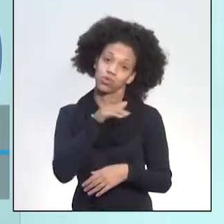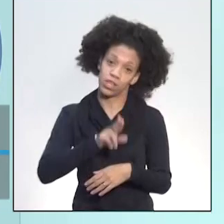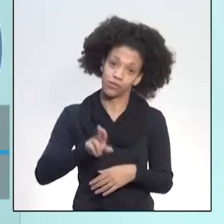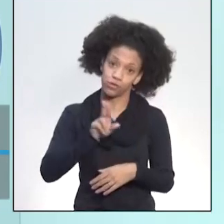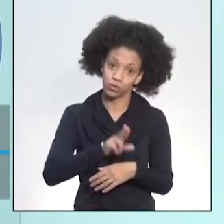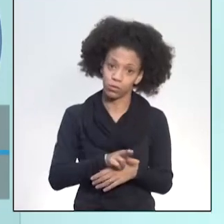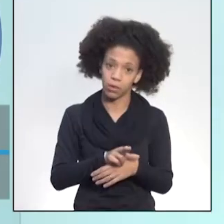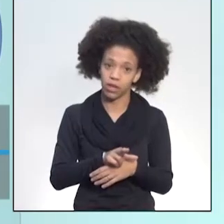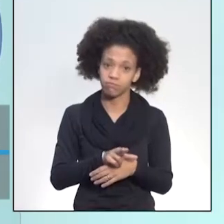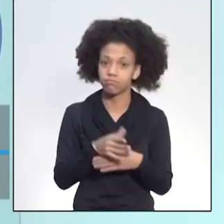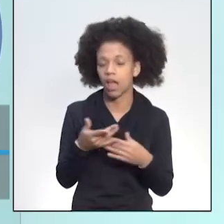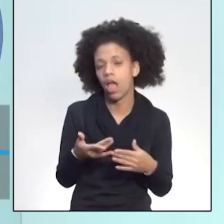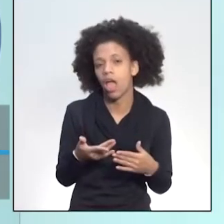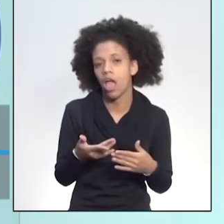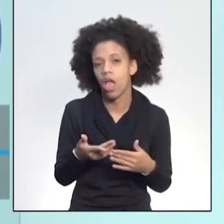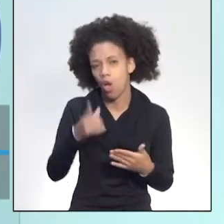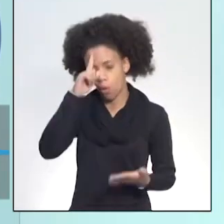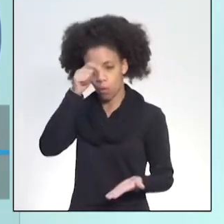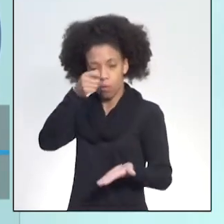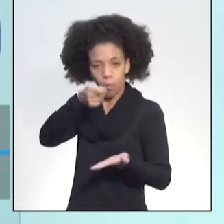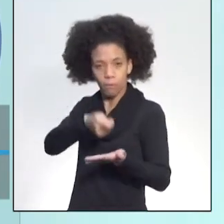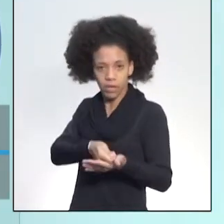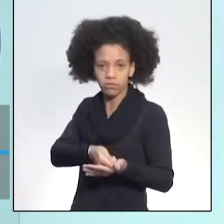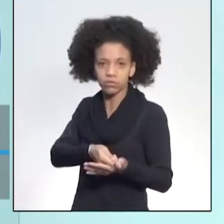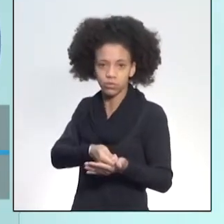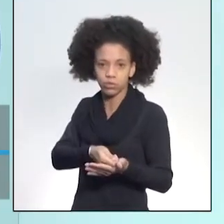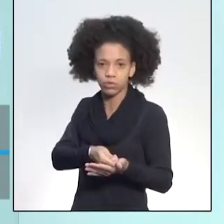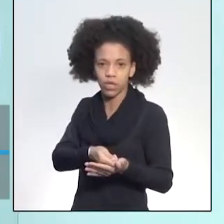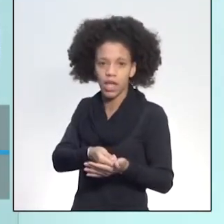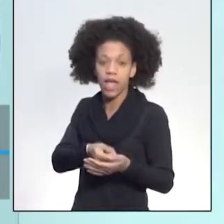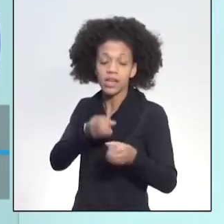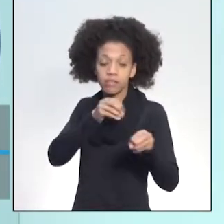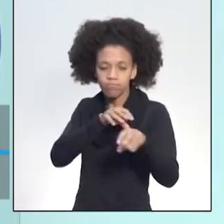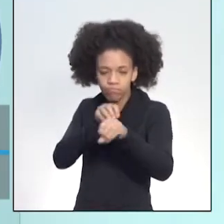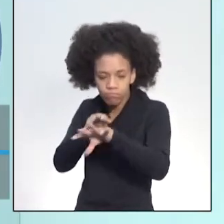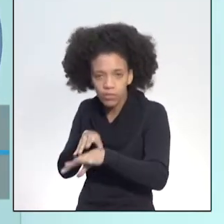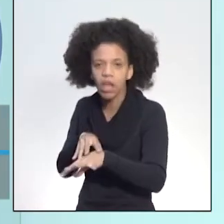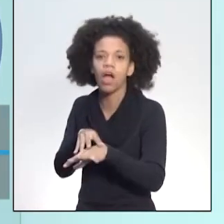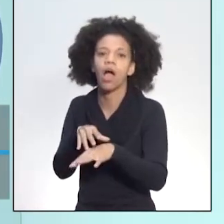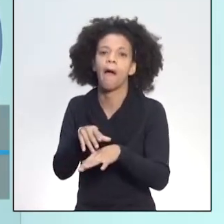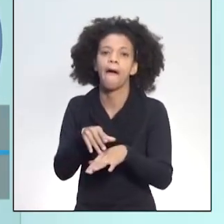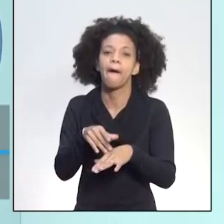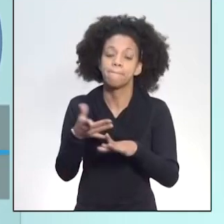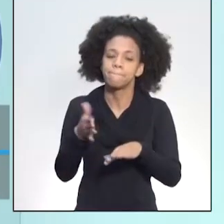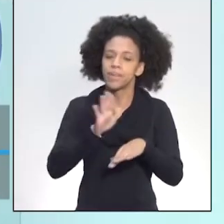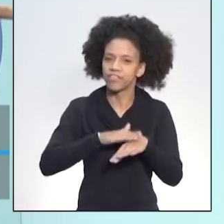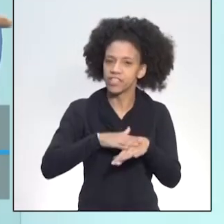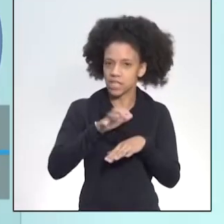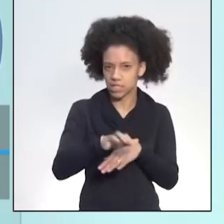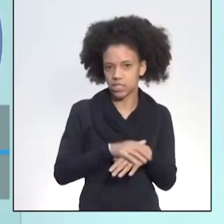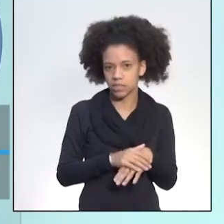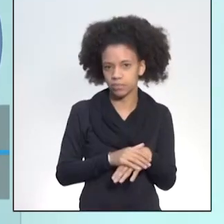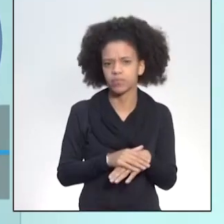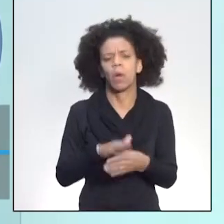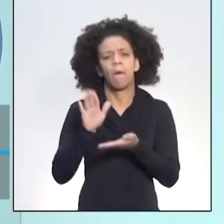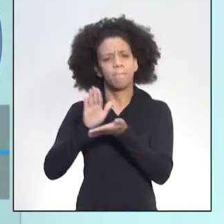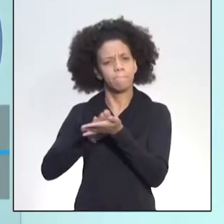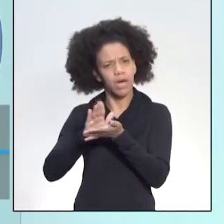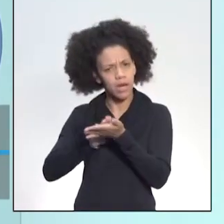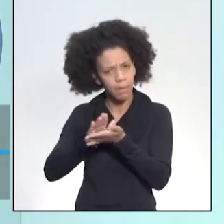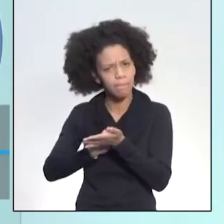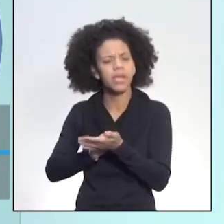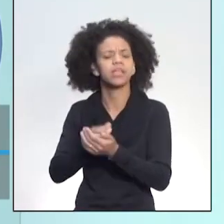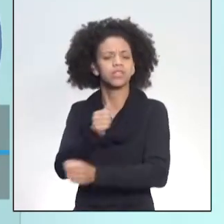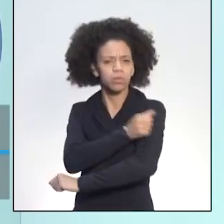que o comando dos exércitos instruíam os soldados para assim fazer. Então, parabéns aos estudantes que